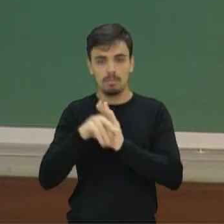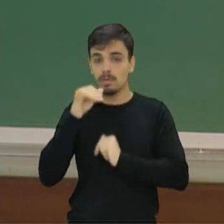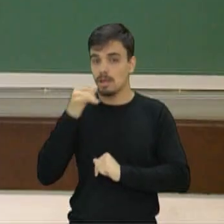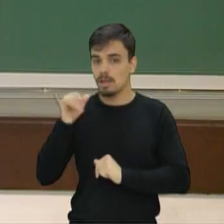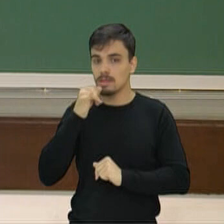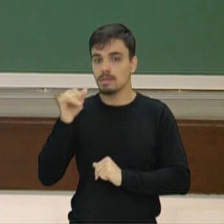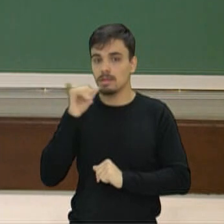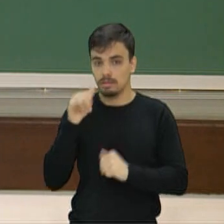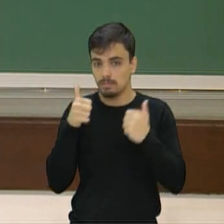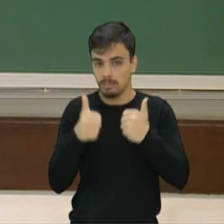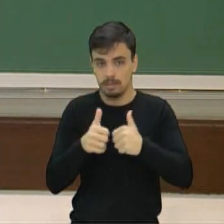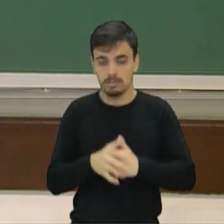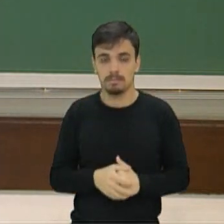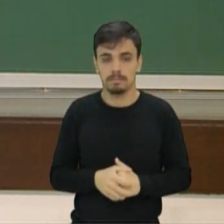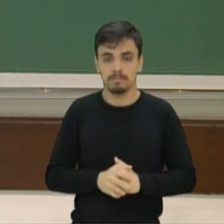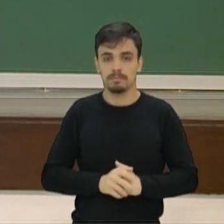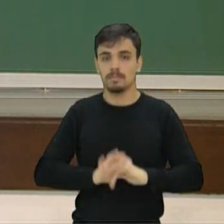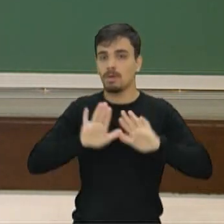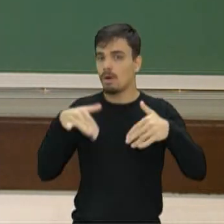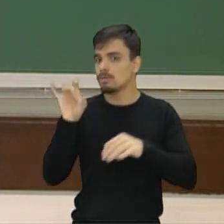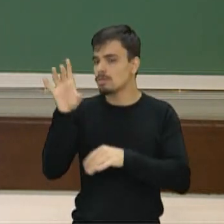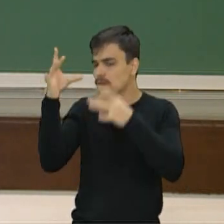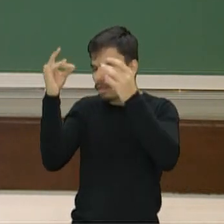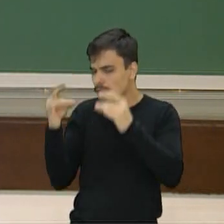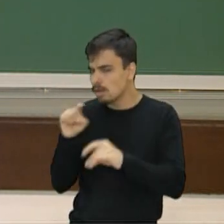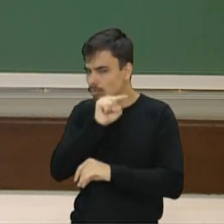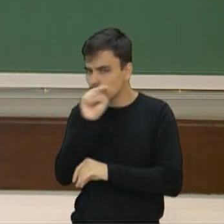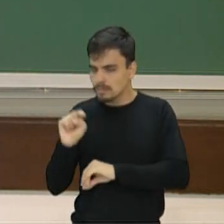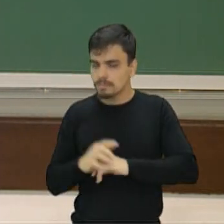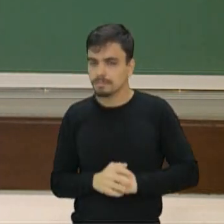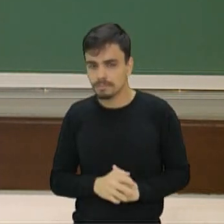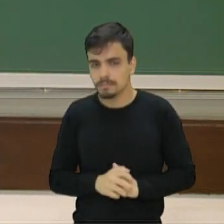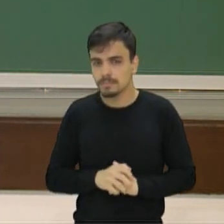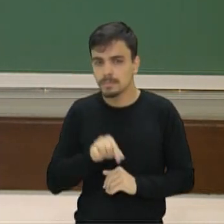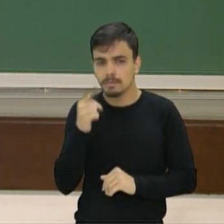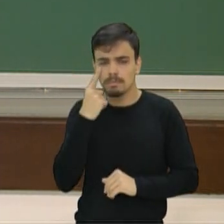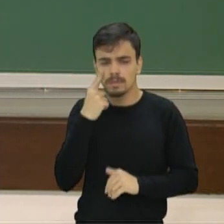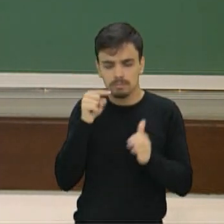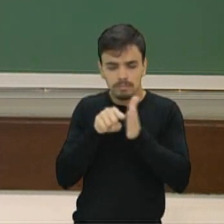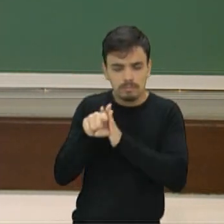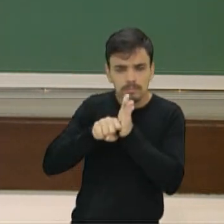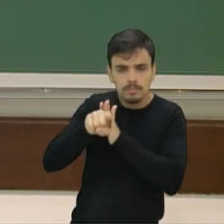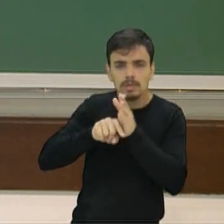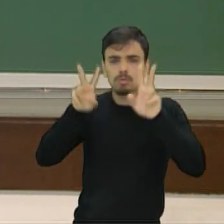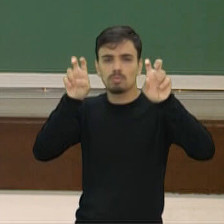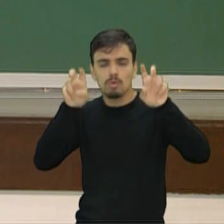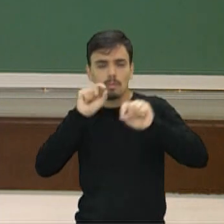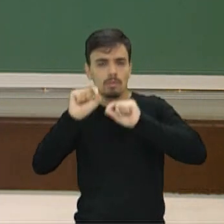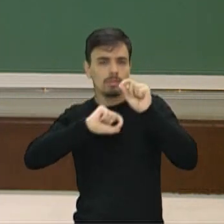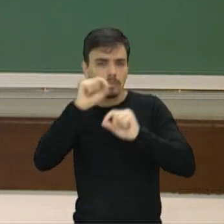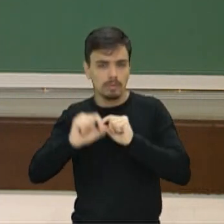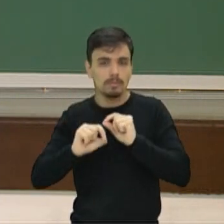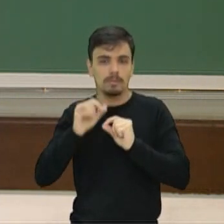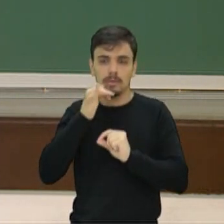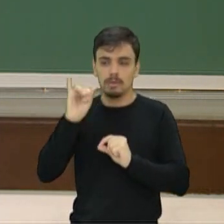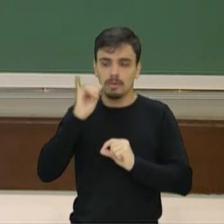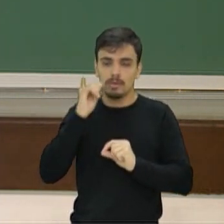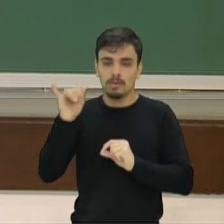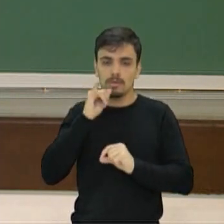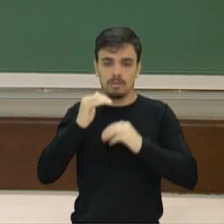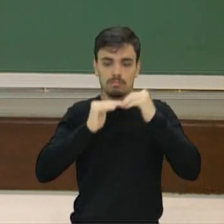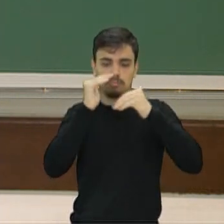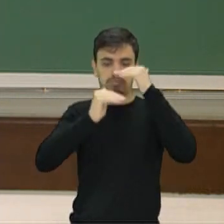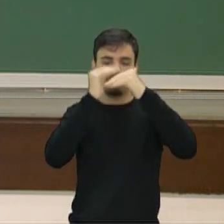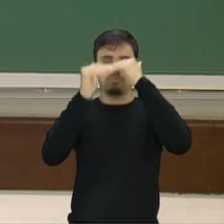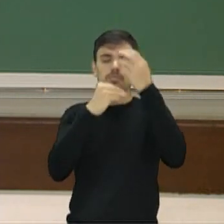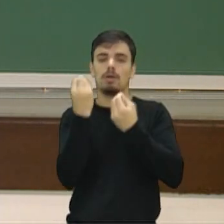elétricas. Beleza? Beleza? Ei, só um detalhe. Veja lá, pesquise sobre processos de eletrização, que são formas de